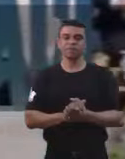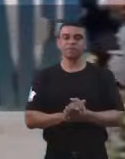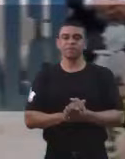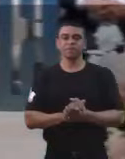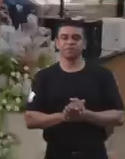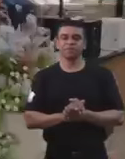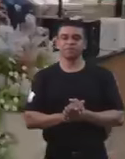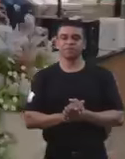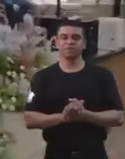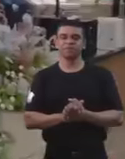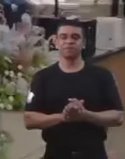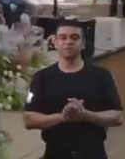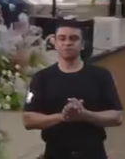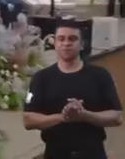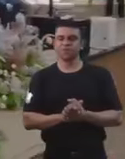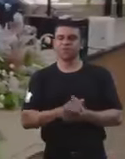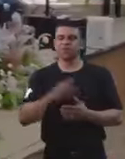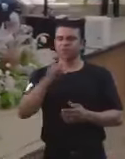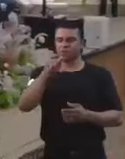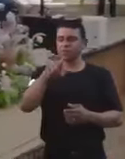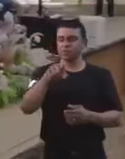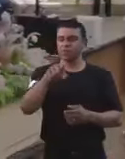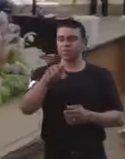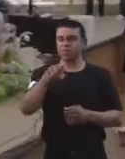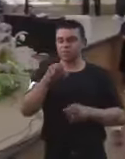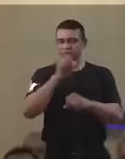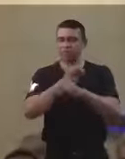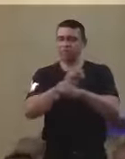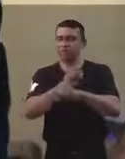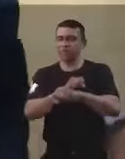Vai esperar chegar no inferno?